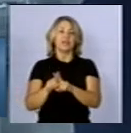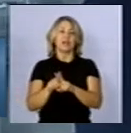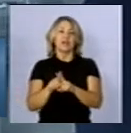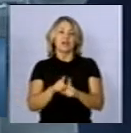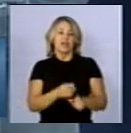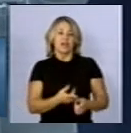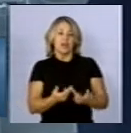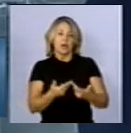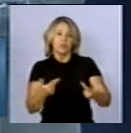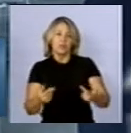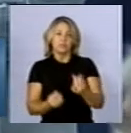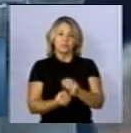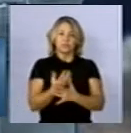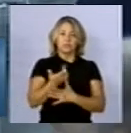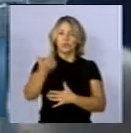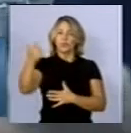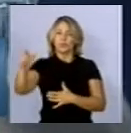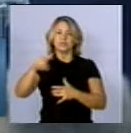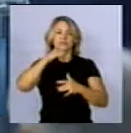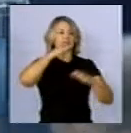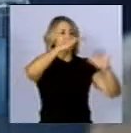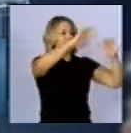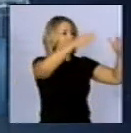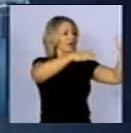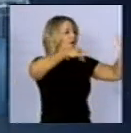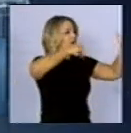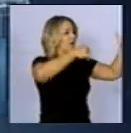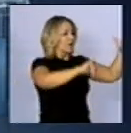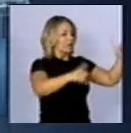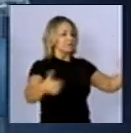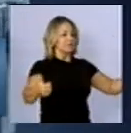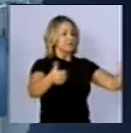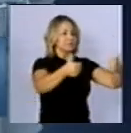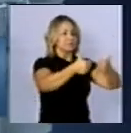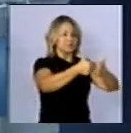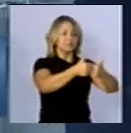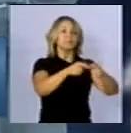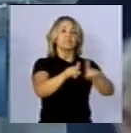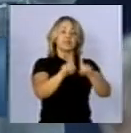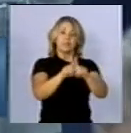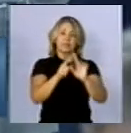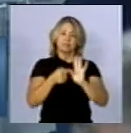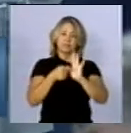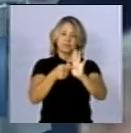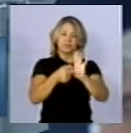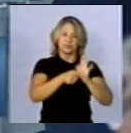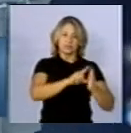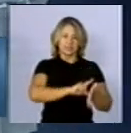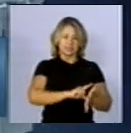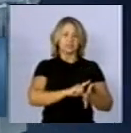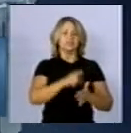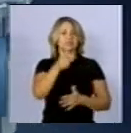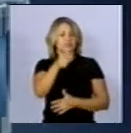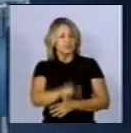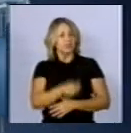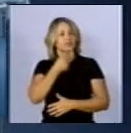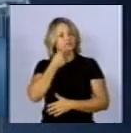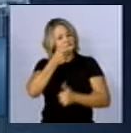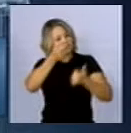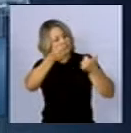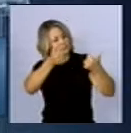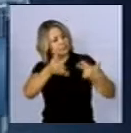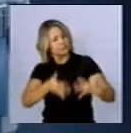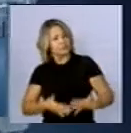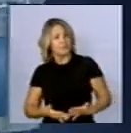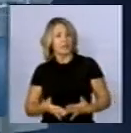Campos criados por outras fontes nas proximidades também já foi colocado mas aqui novamente Vamos pontuar